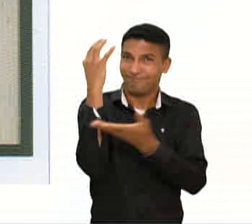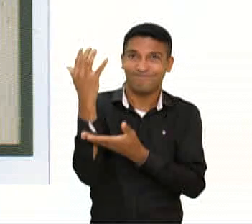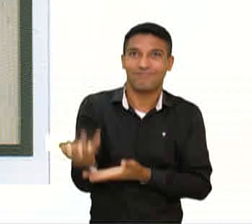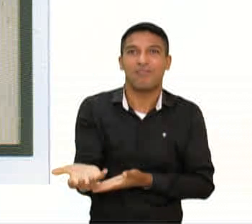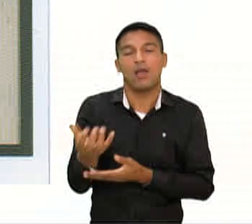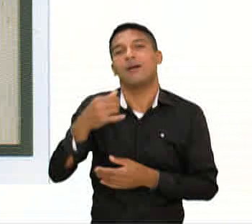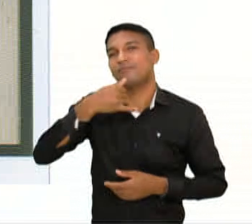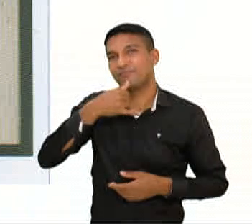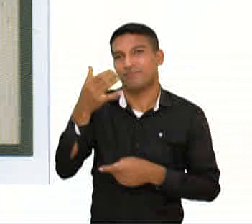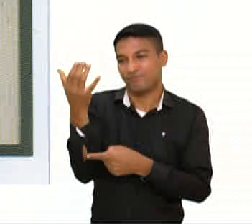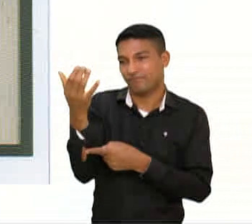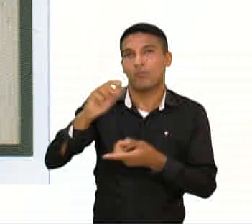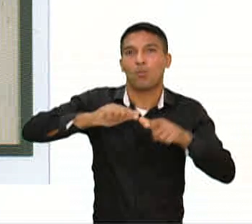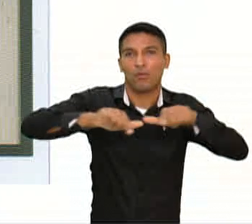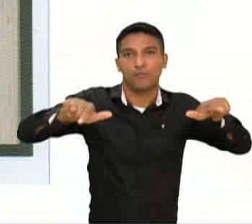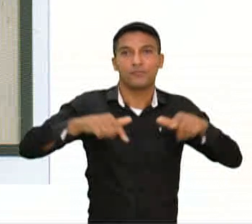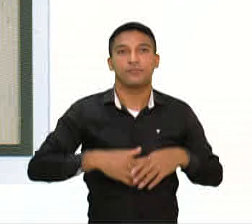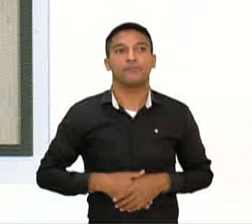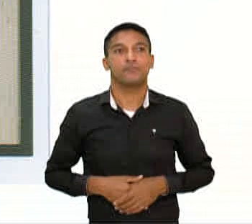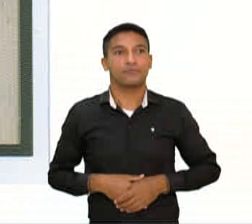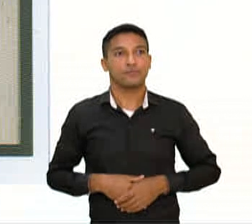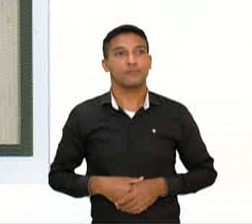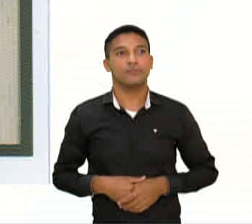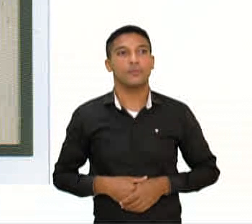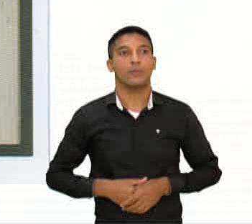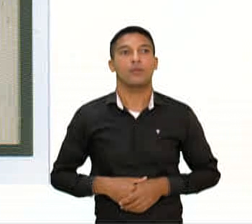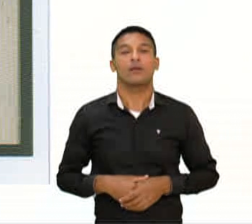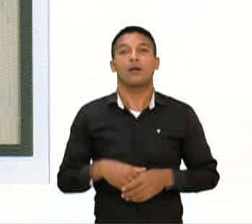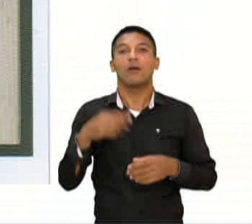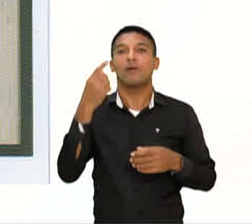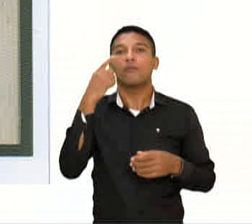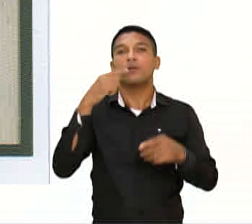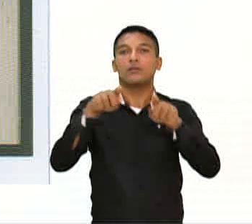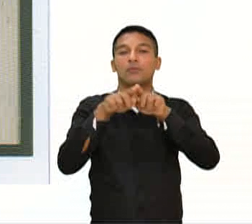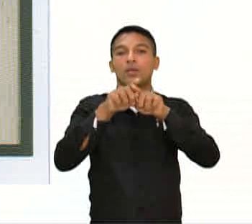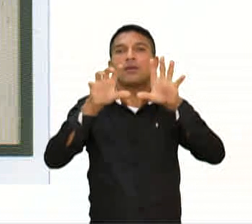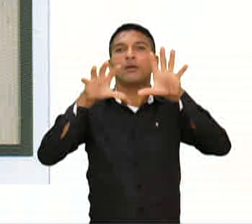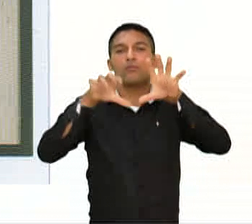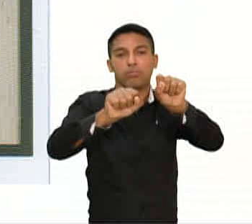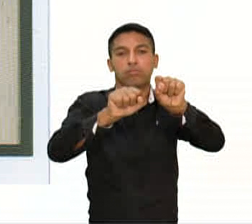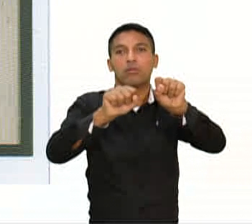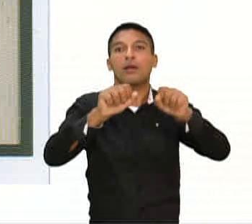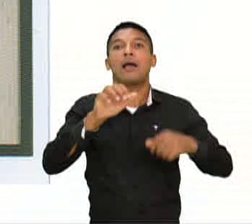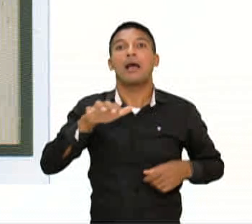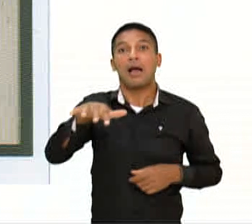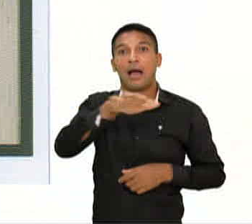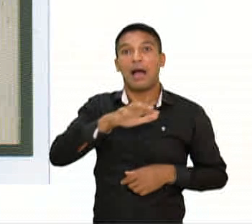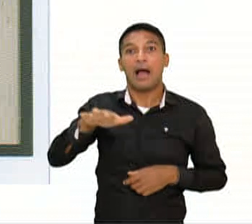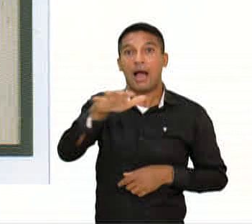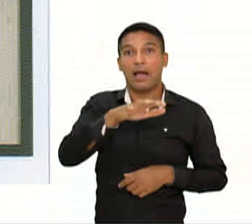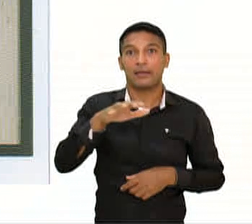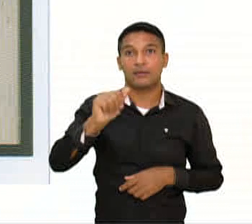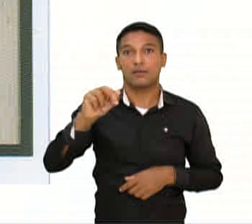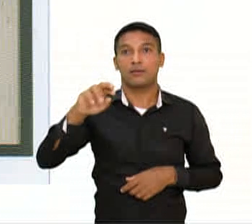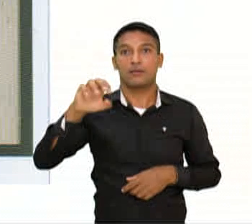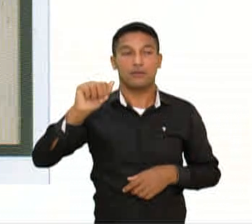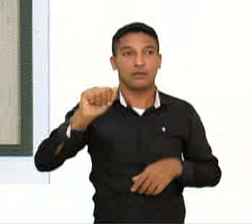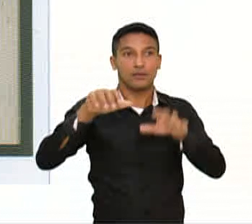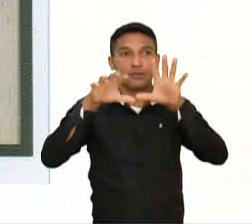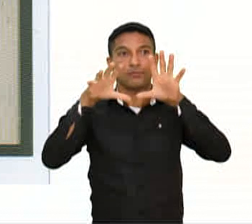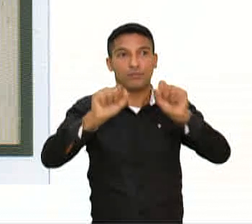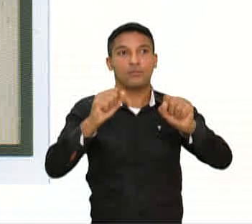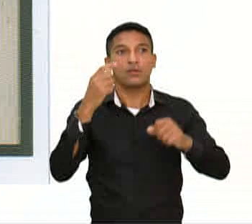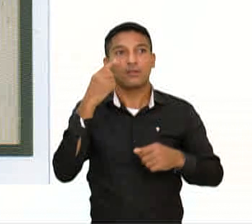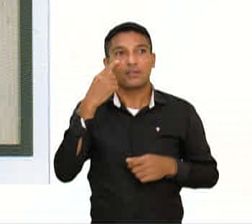mais tranquilamente aí, no que diz respeito à ocupação das áreas mais adensadas. Você percebe